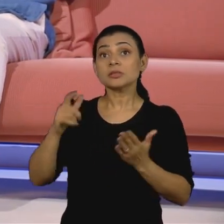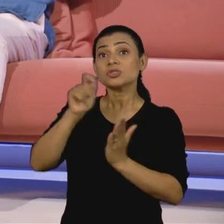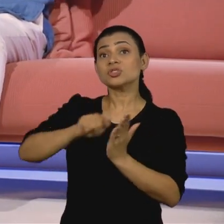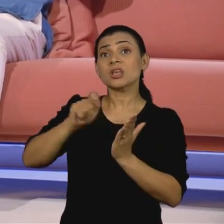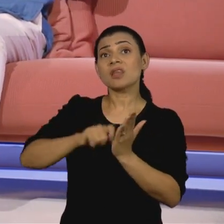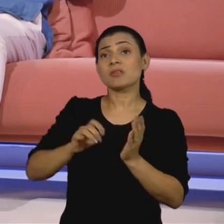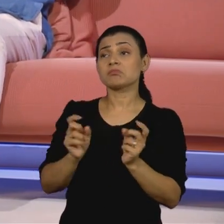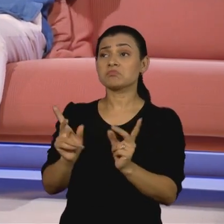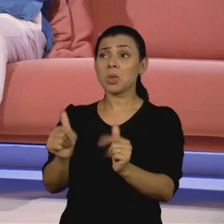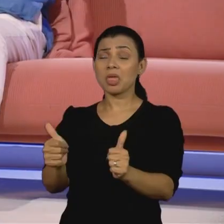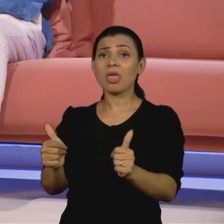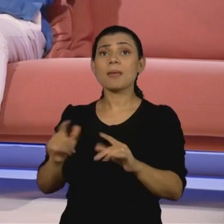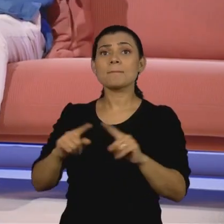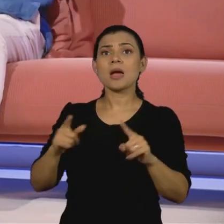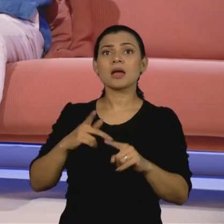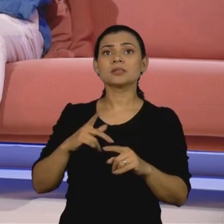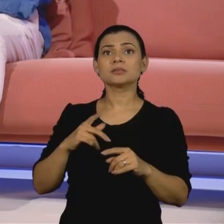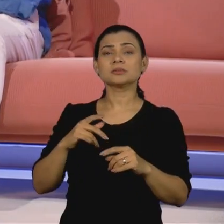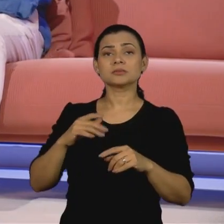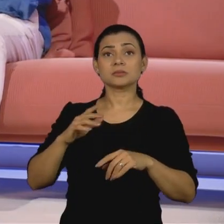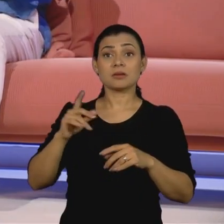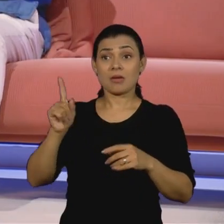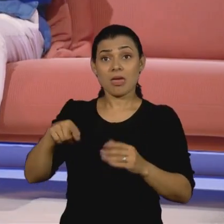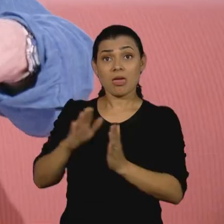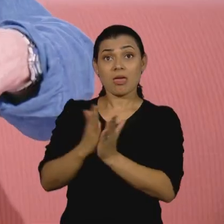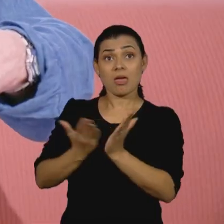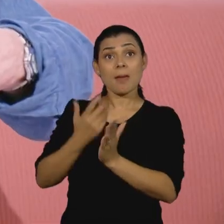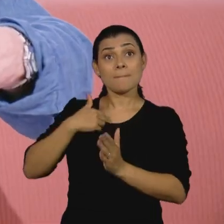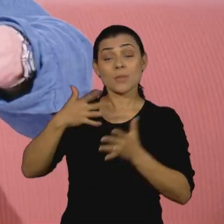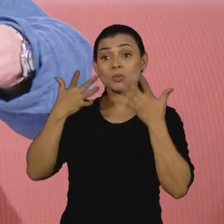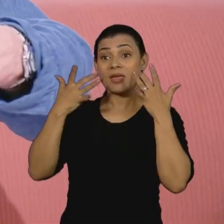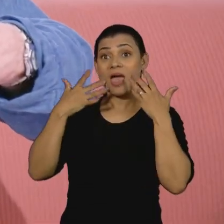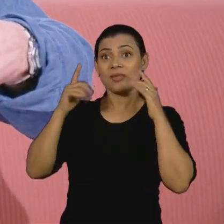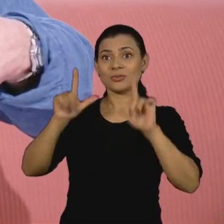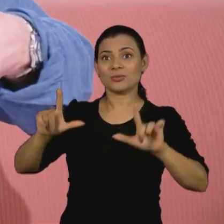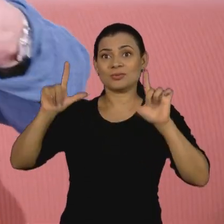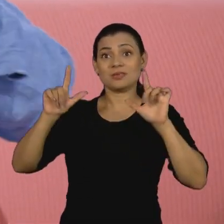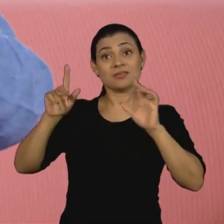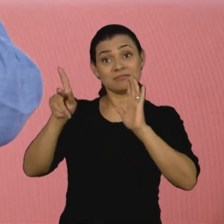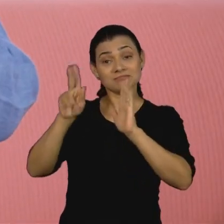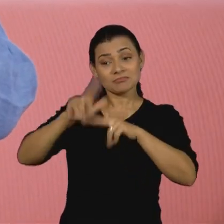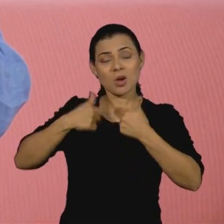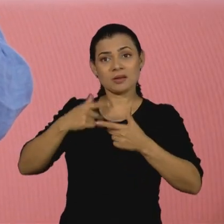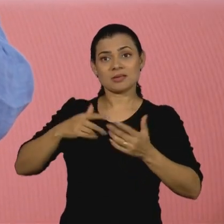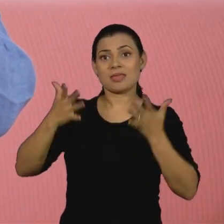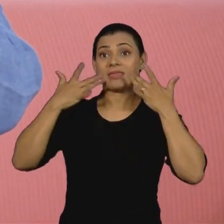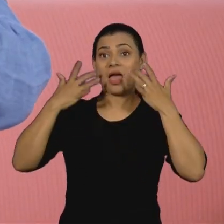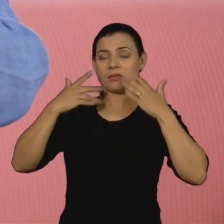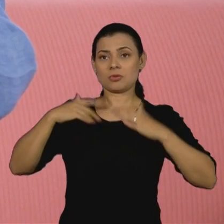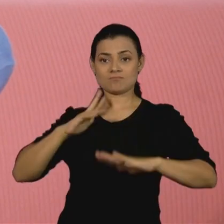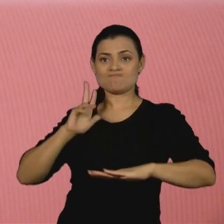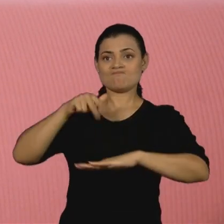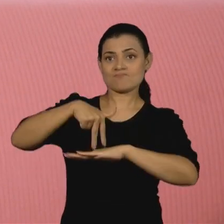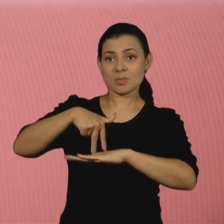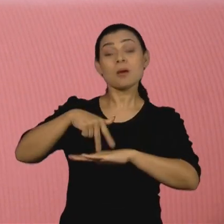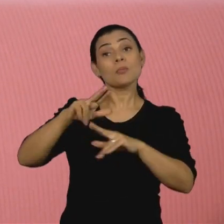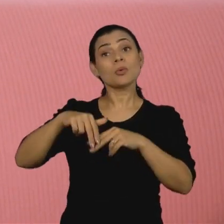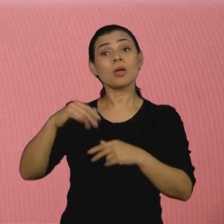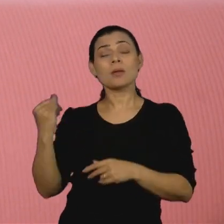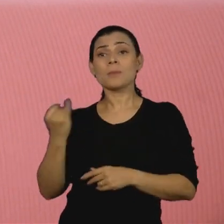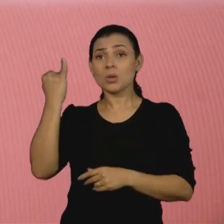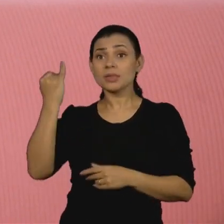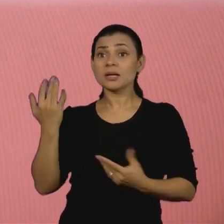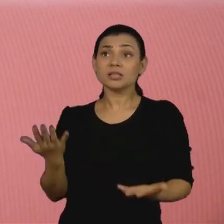tudo bem, mas você ficar em pé, em cena, porque isso aí é a minha peça de teatro. Você tem que achar que aquilo tem algum